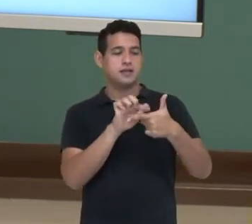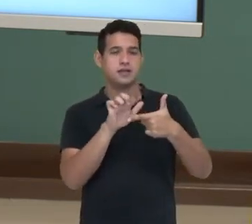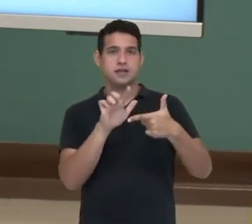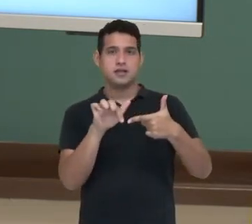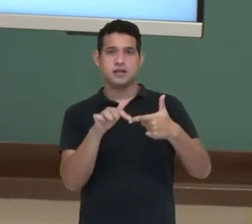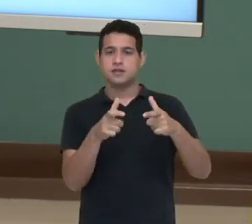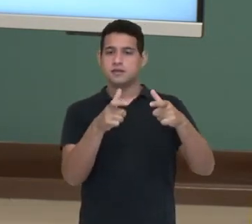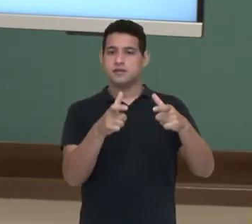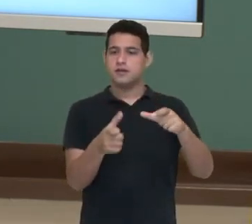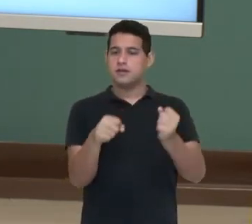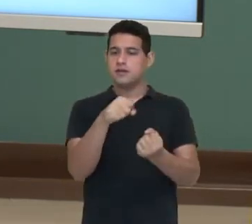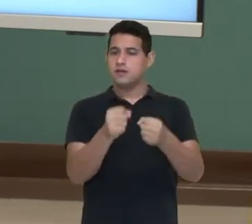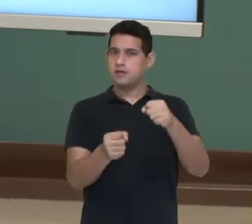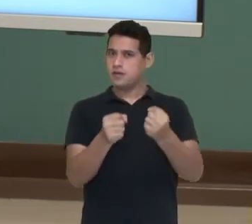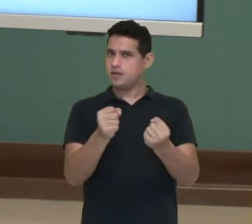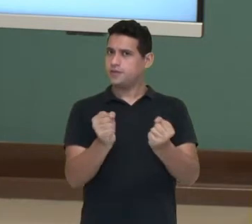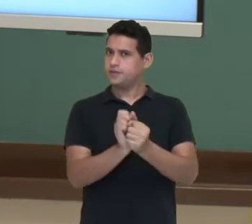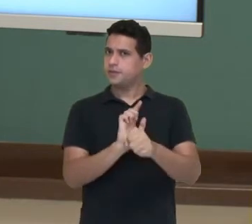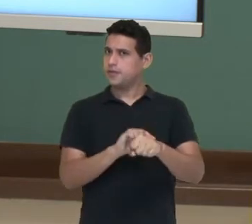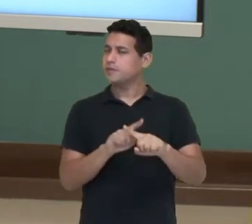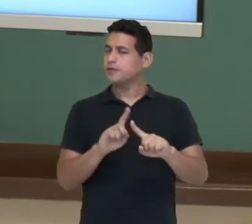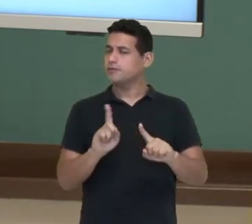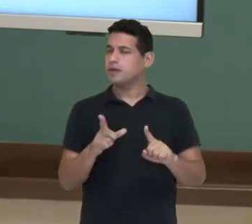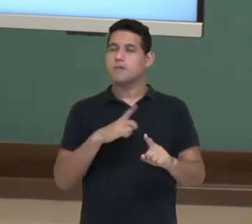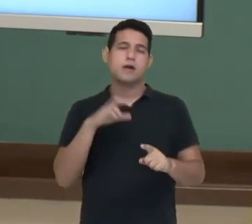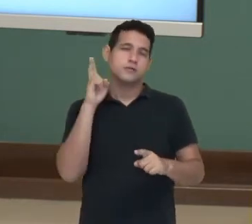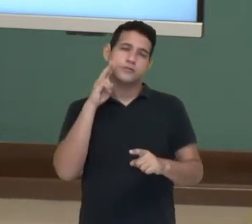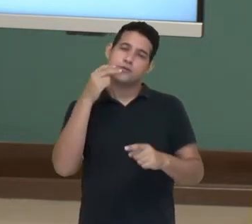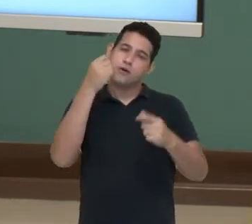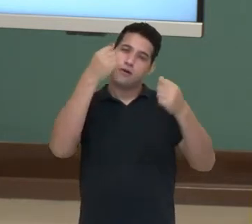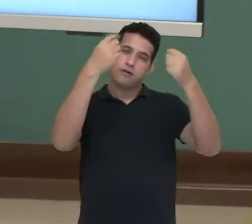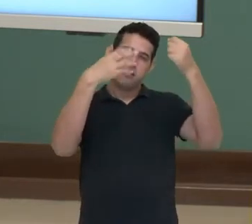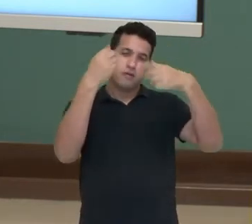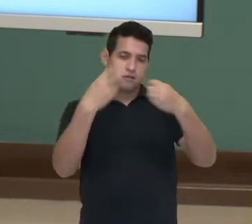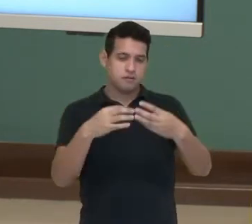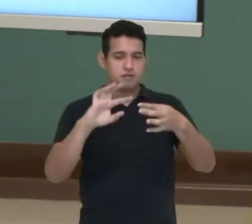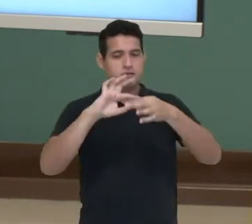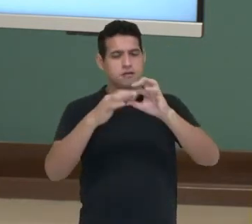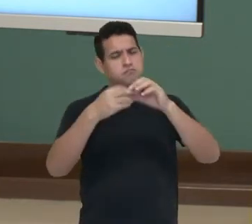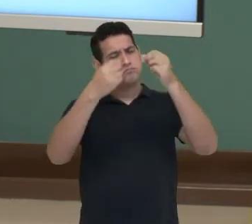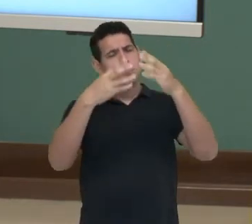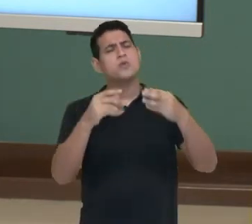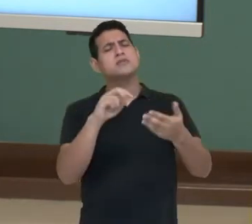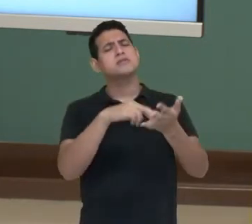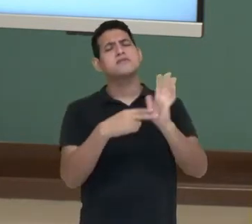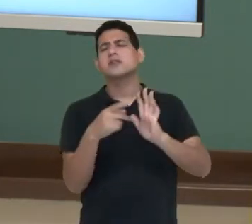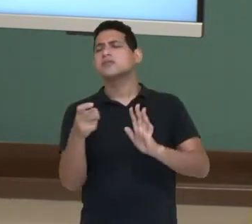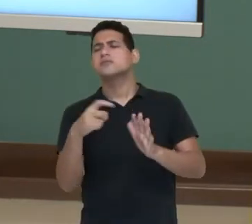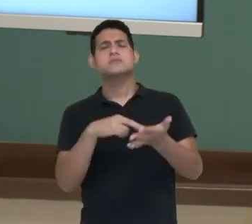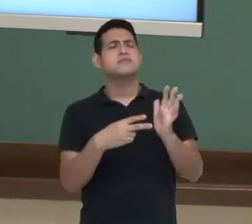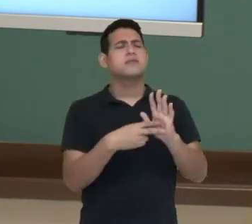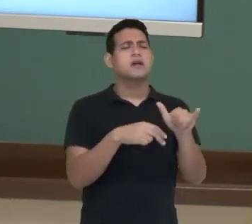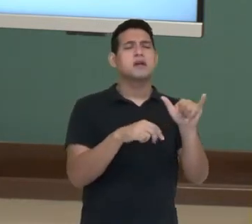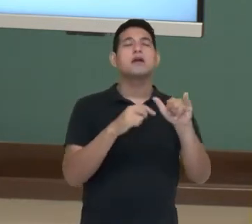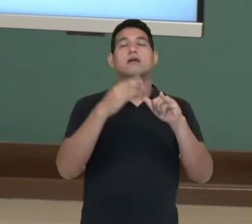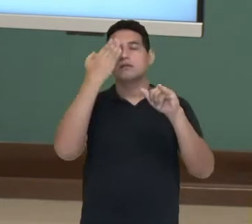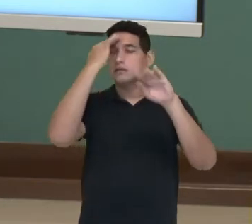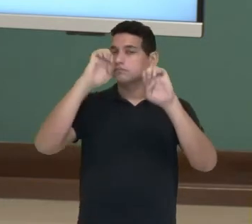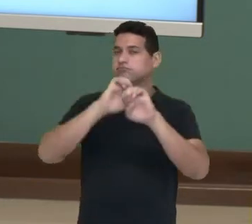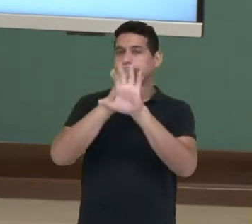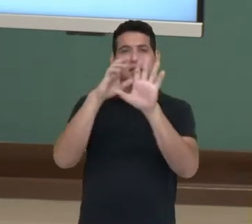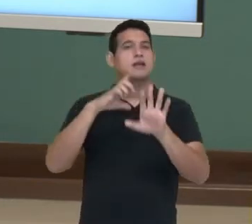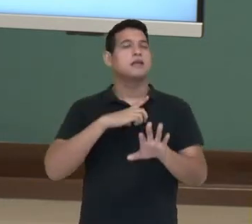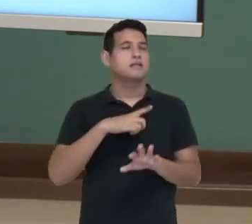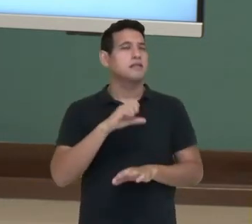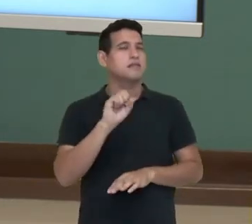posição do carro em função do tempo. Então ele contou uma historinha, ele contextualizou, ele te disse o que era o x, o que era o y, para você entender que existe